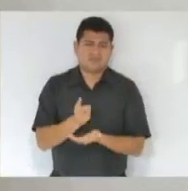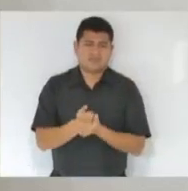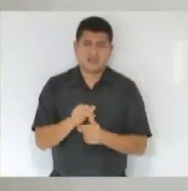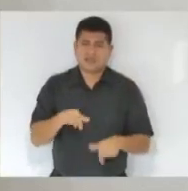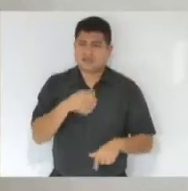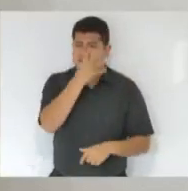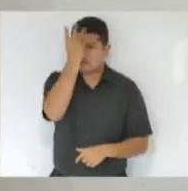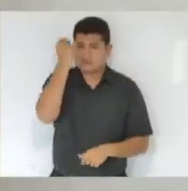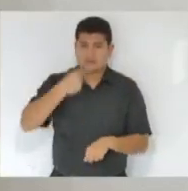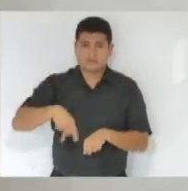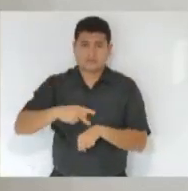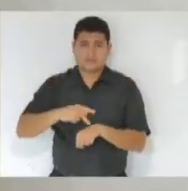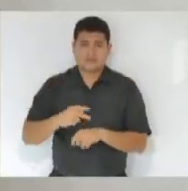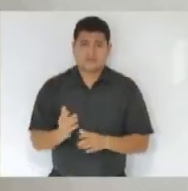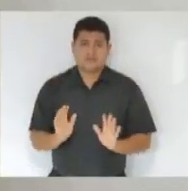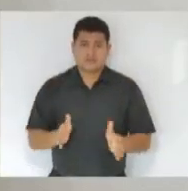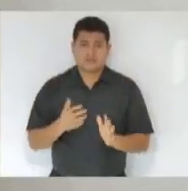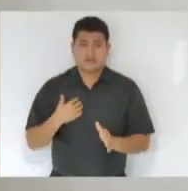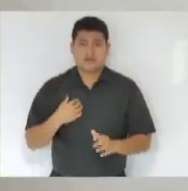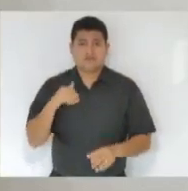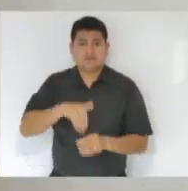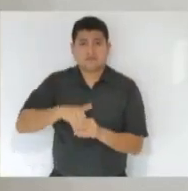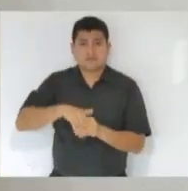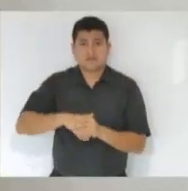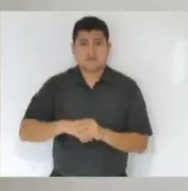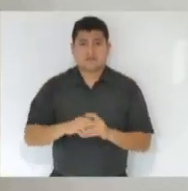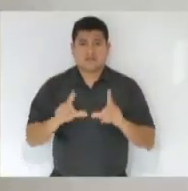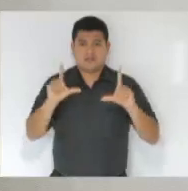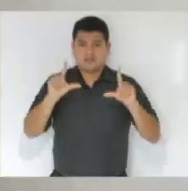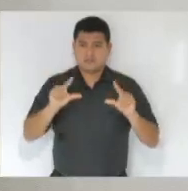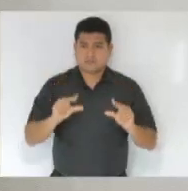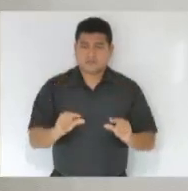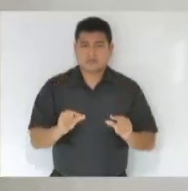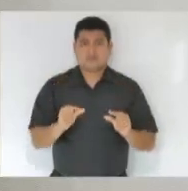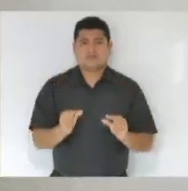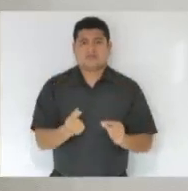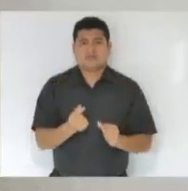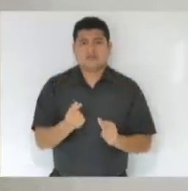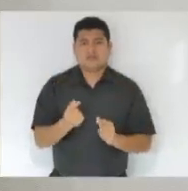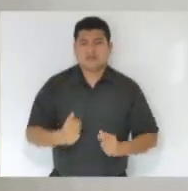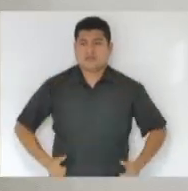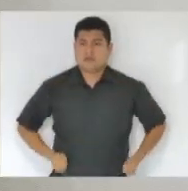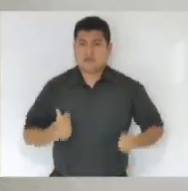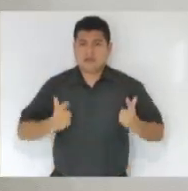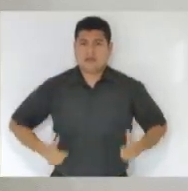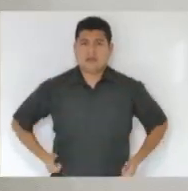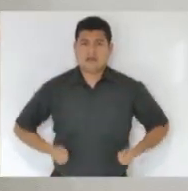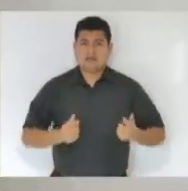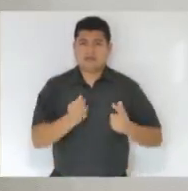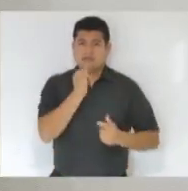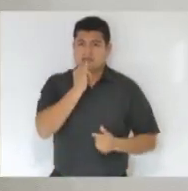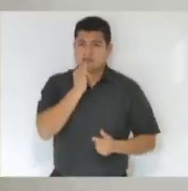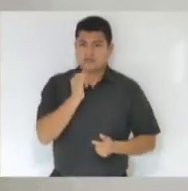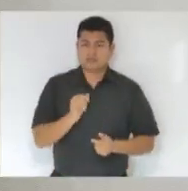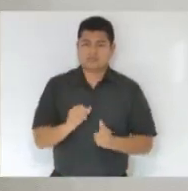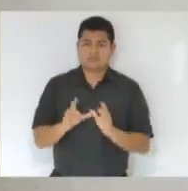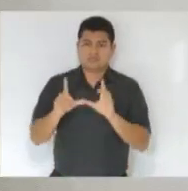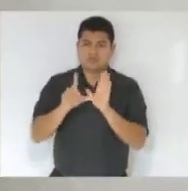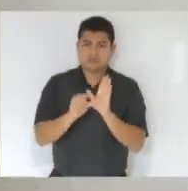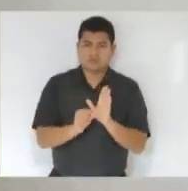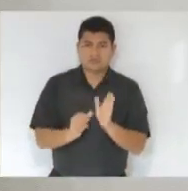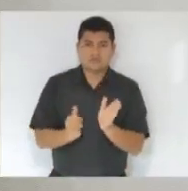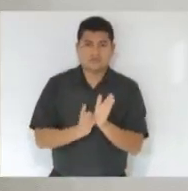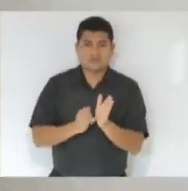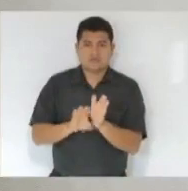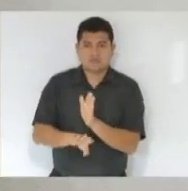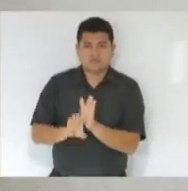votar pela redução dos nossos gastos, que sim, é a fonte dos problemas, por exemplo, quando a gente tem que diminuir incentivos fiscais, porque os gastos